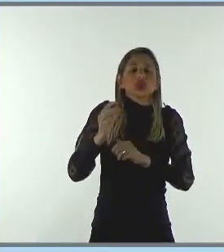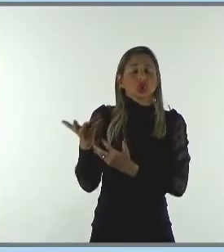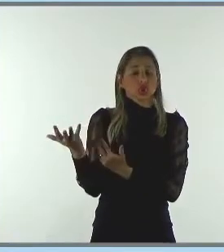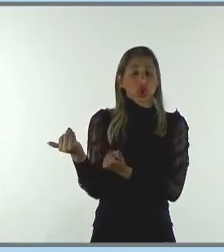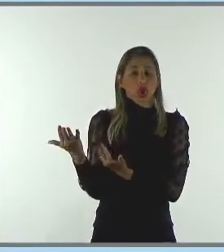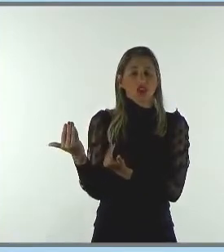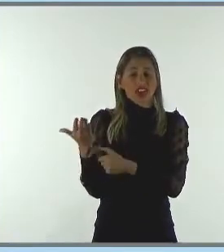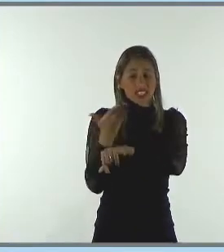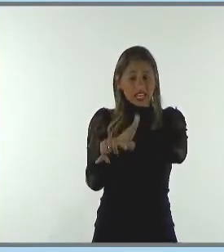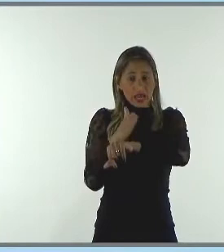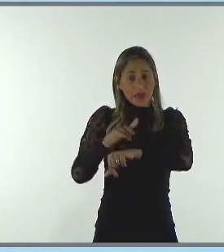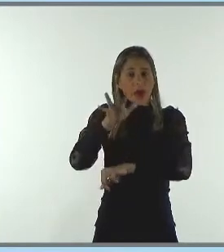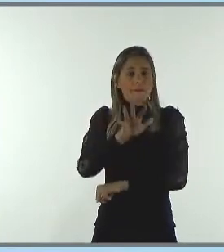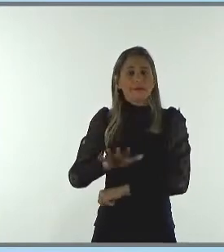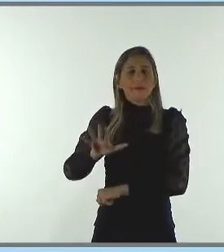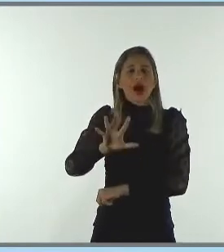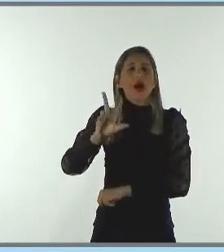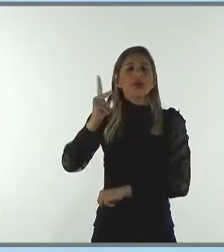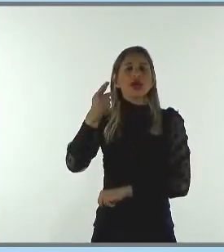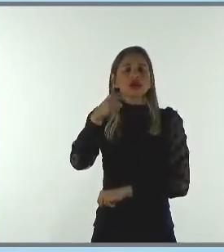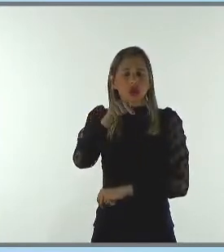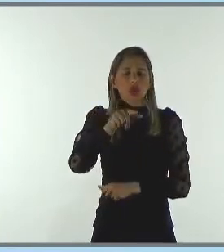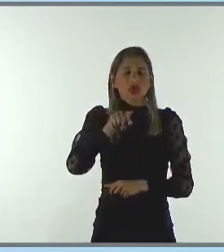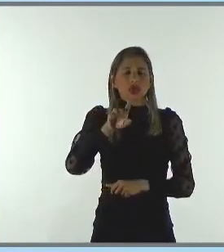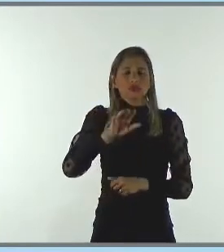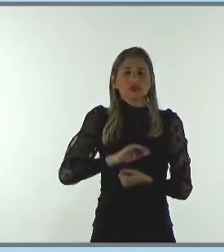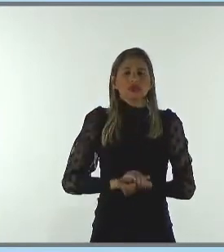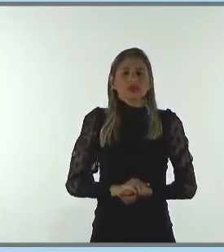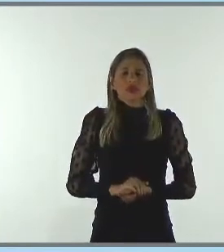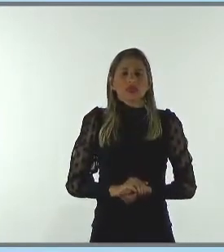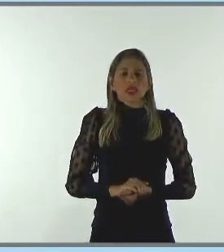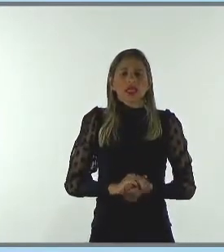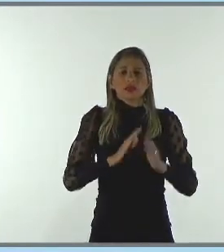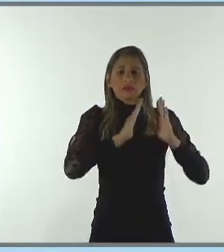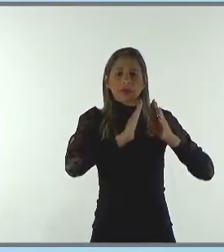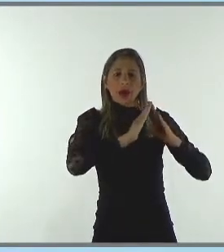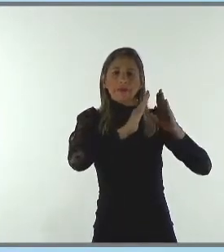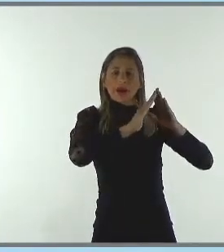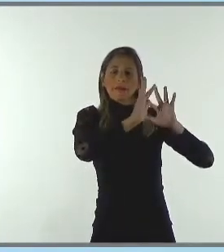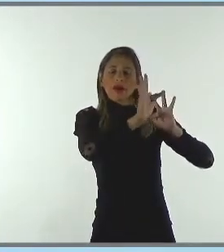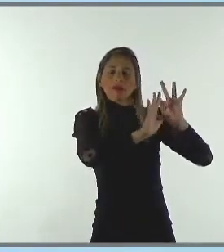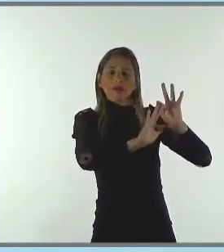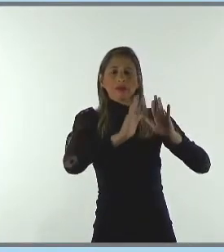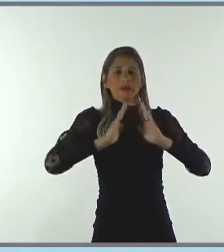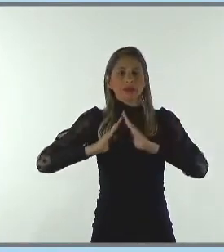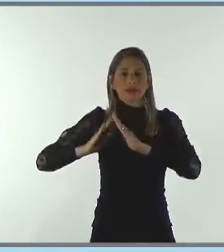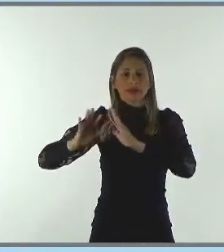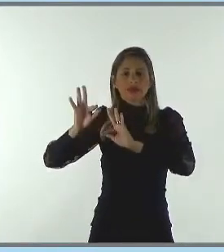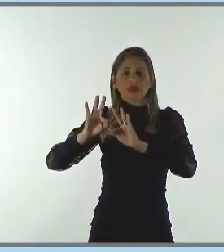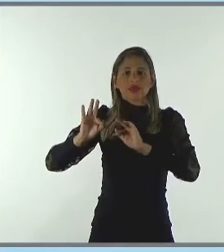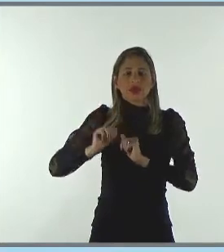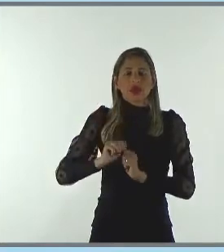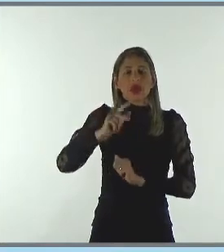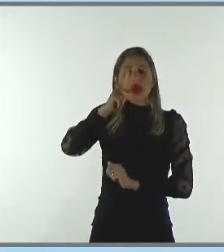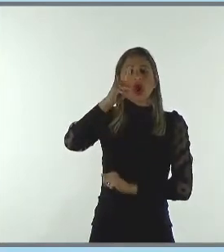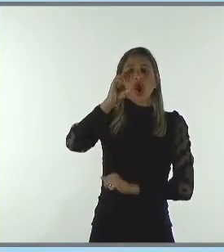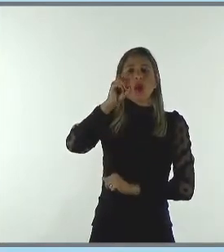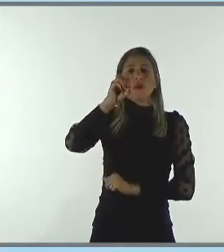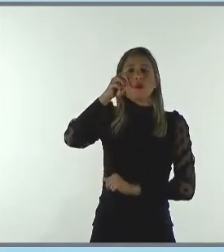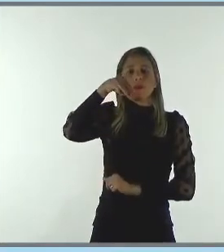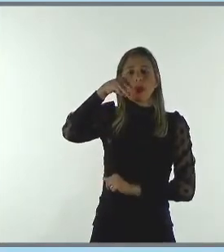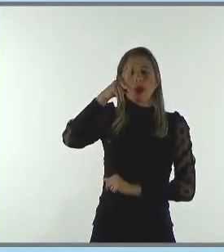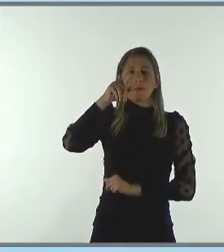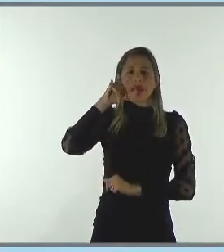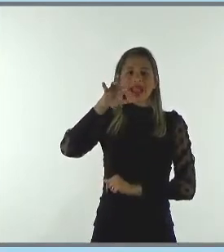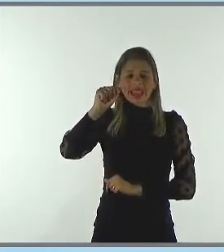editora fica num bairro em Belo Horizonte, quem conhece, né, que tem uma vizinhança com a periferia, na região da Pompeia. Então,